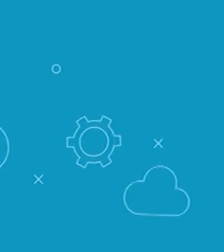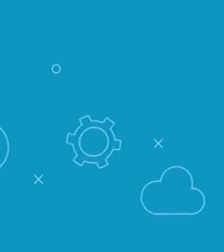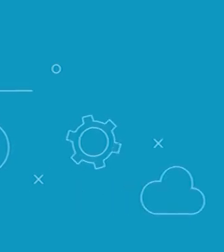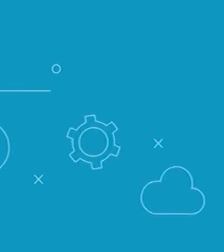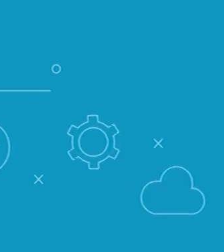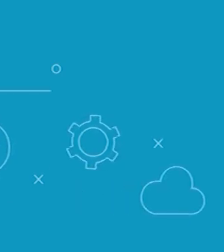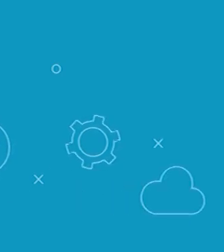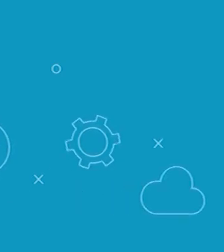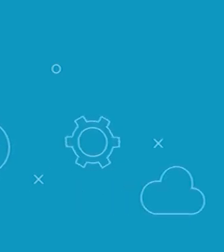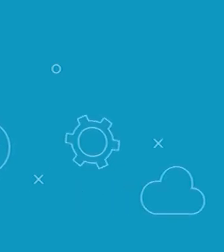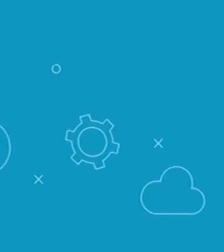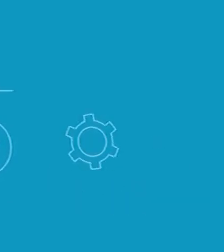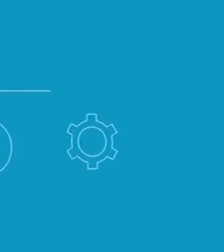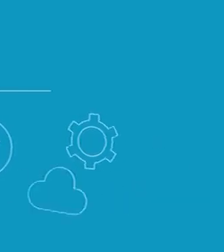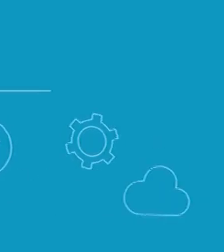aí